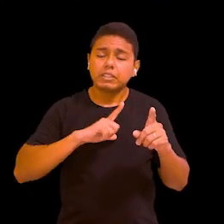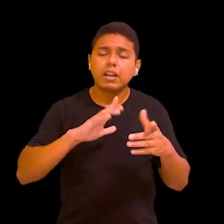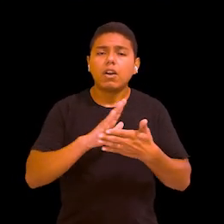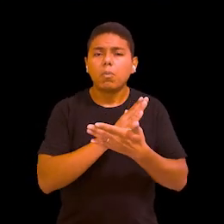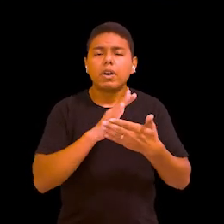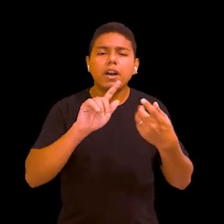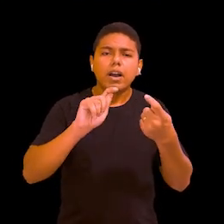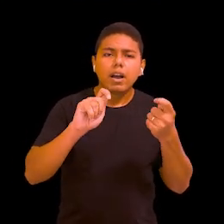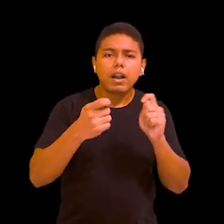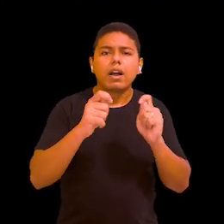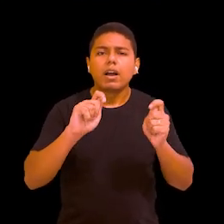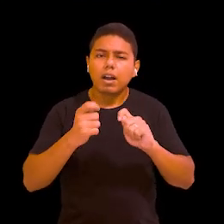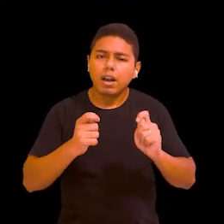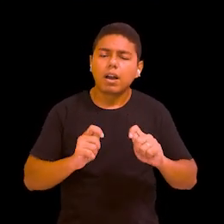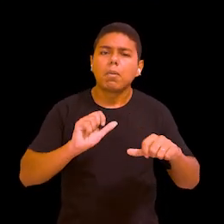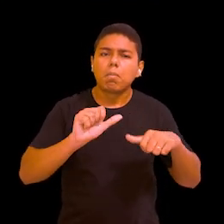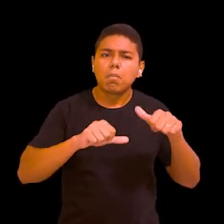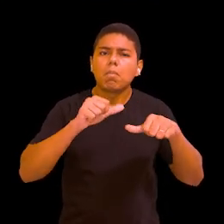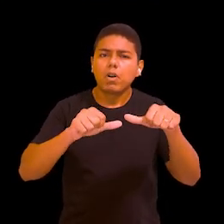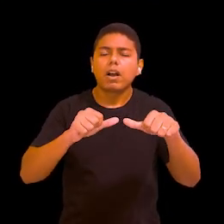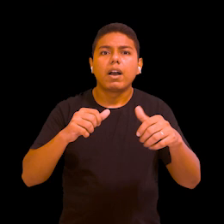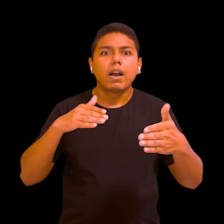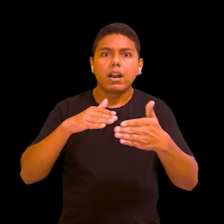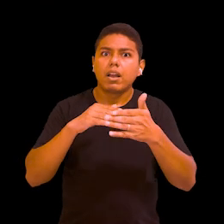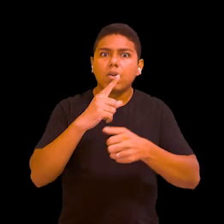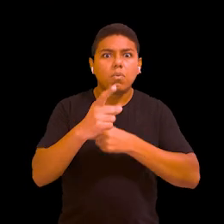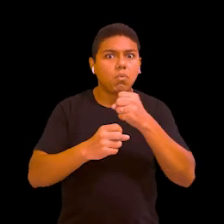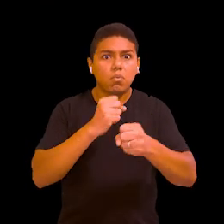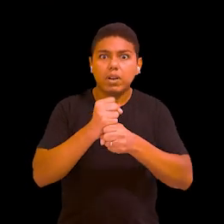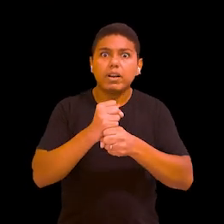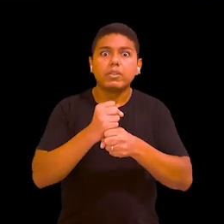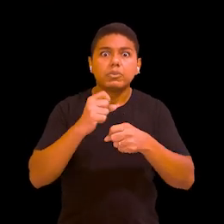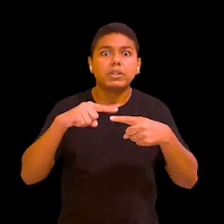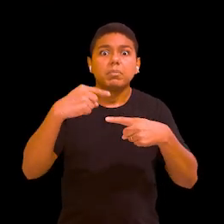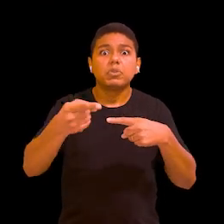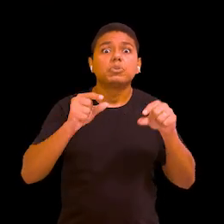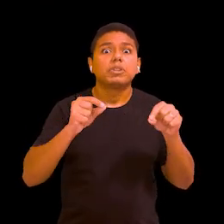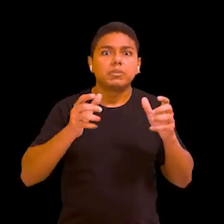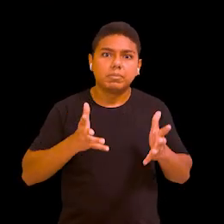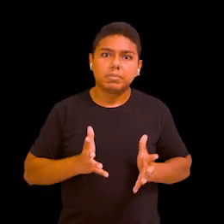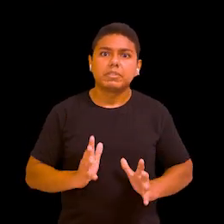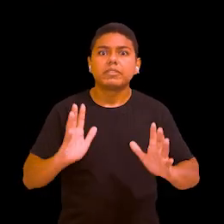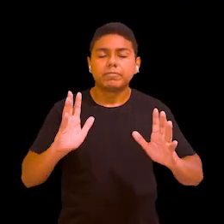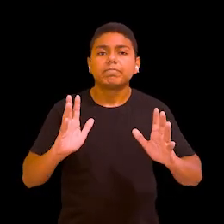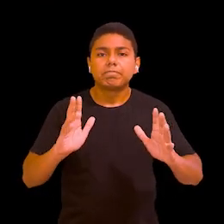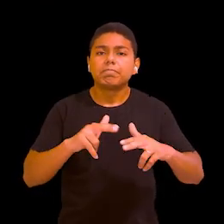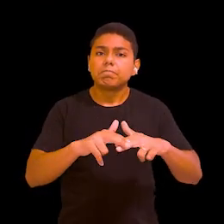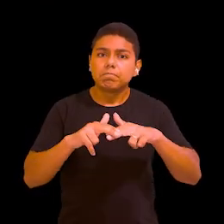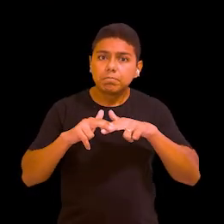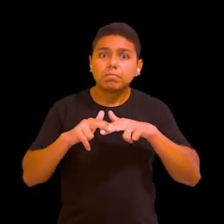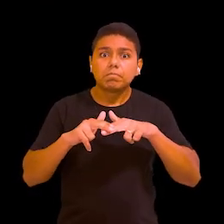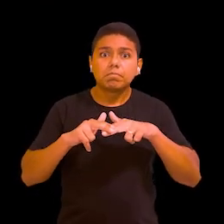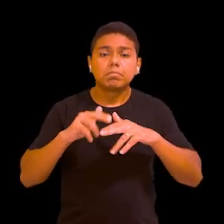ou mudanças que continuam acontecendo até 1 ano após o parto. Isso deve chamar